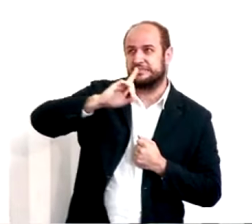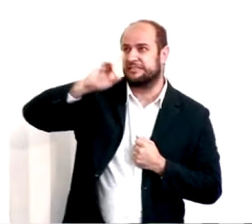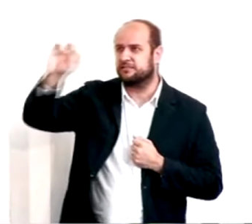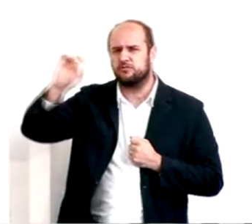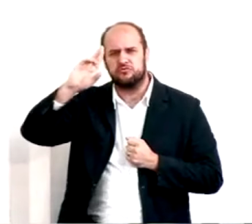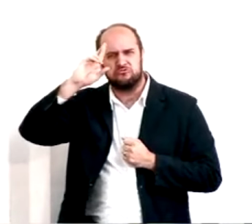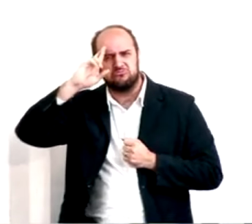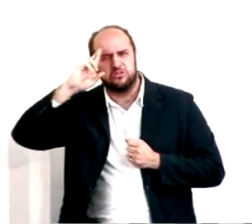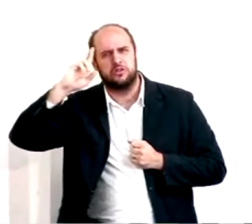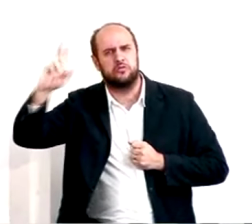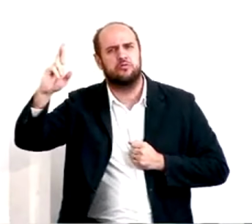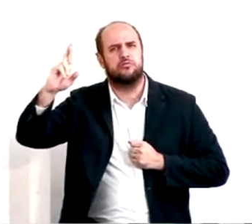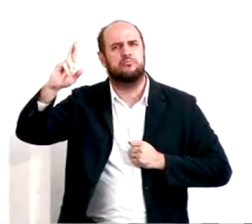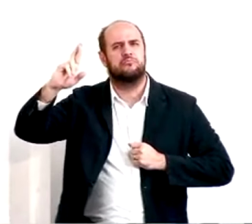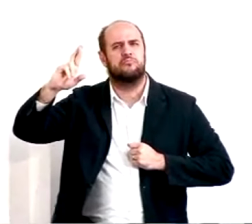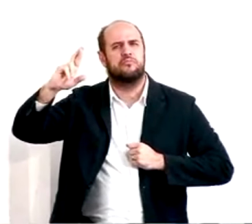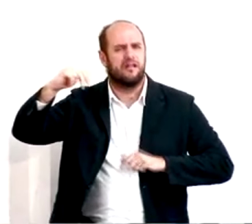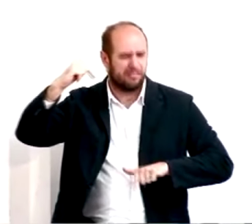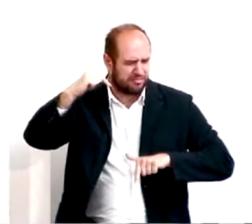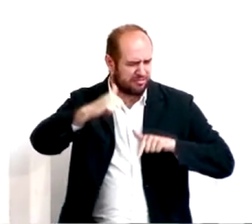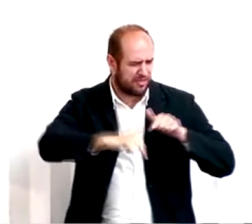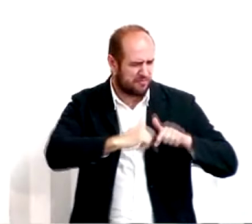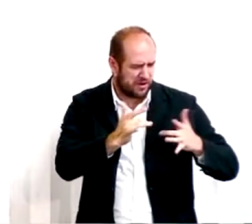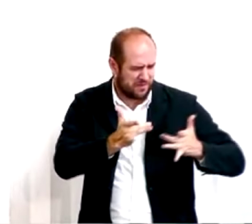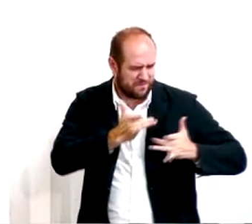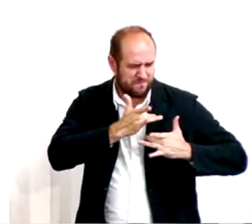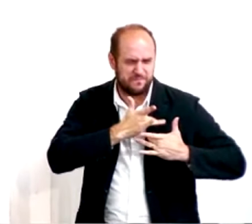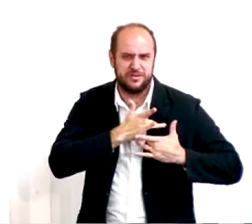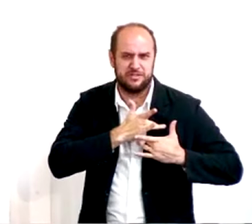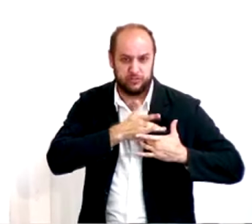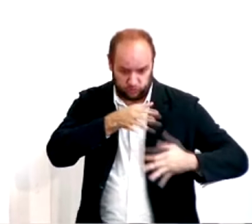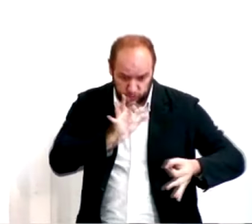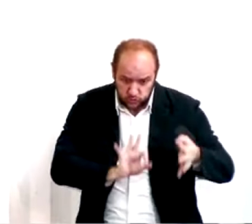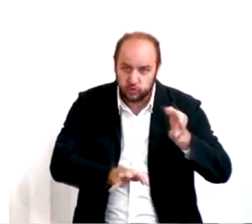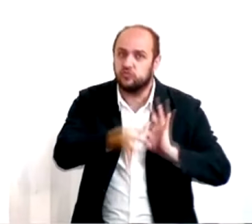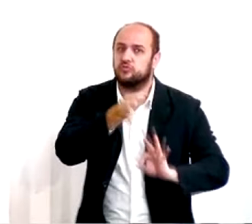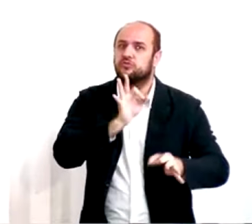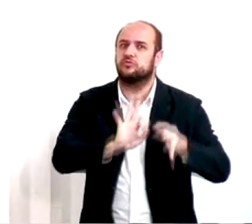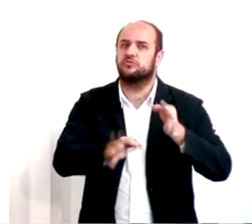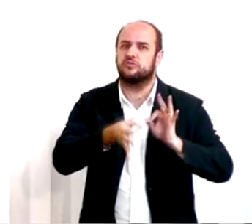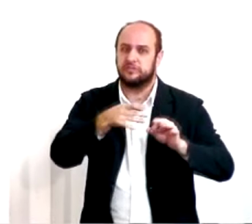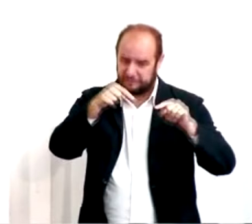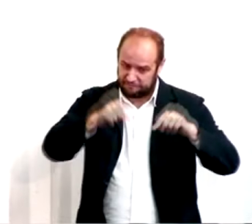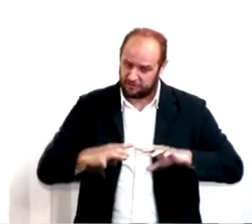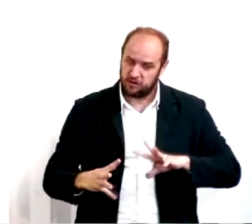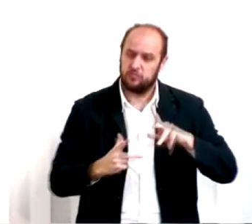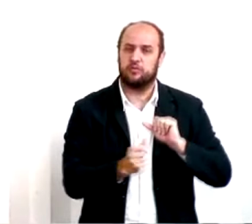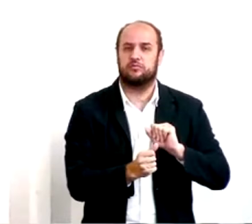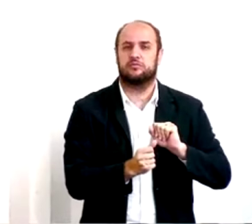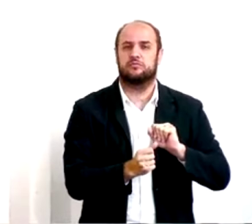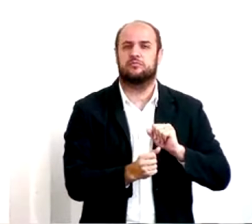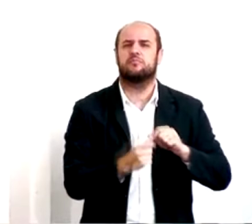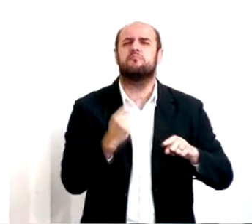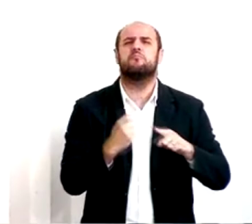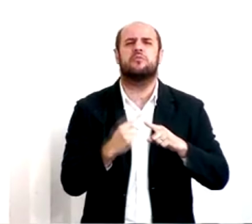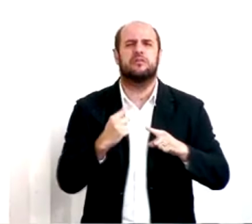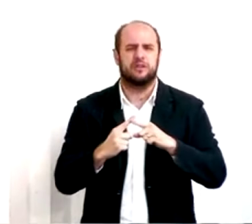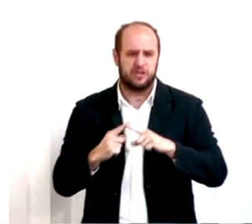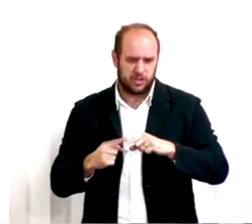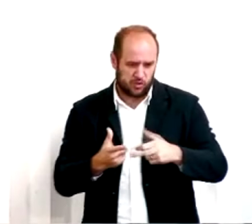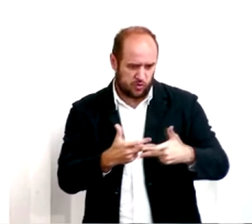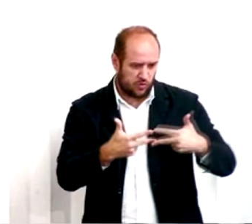o senhor e faço misericórdia juízo e justiça na terra porque destas coisas